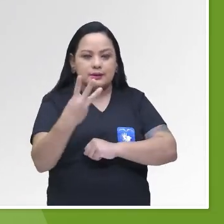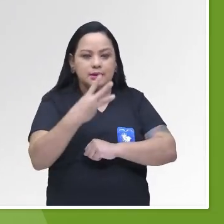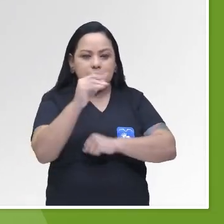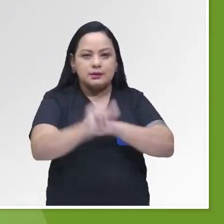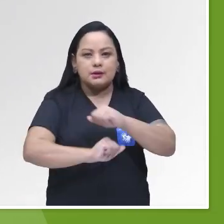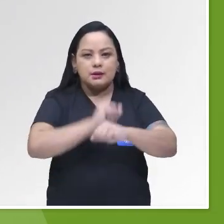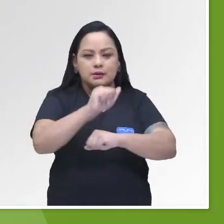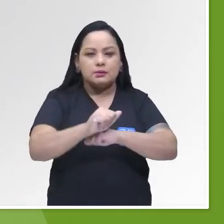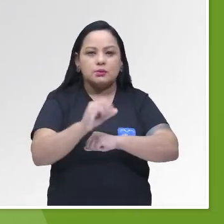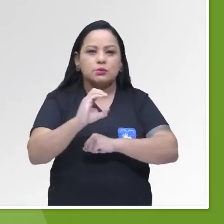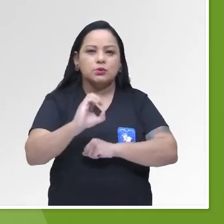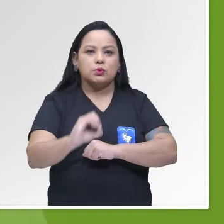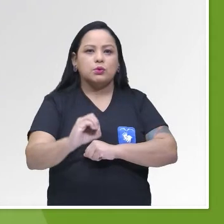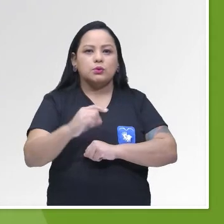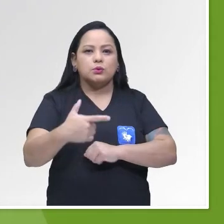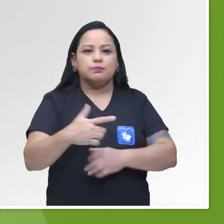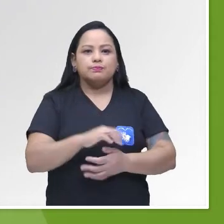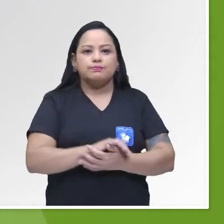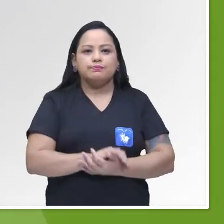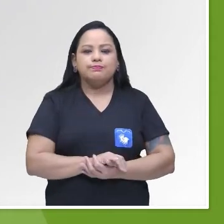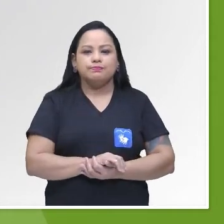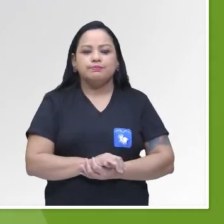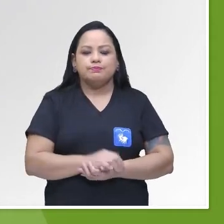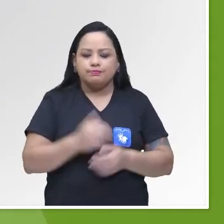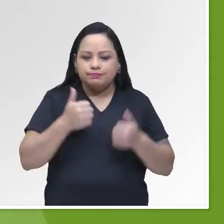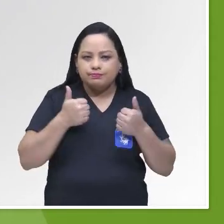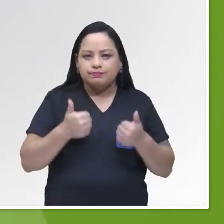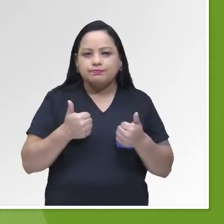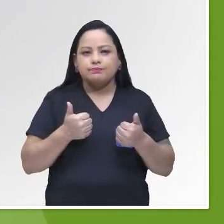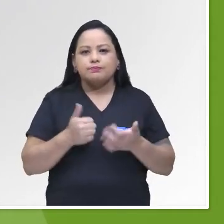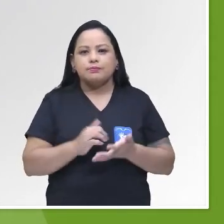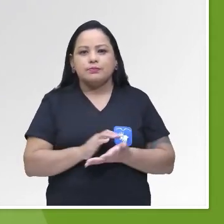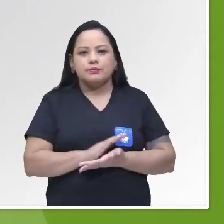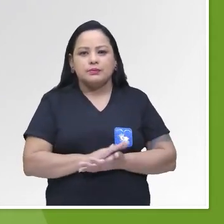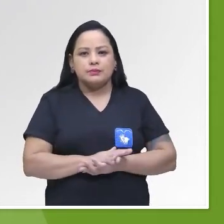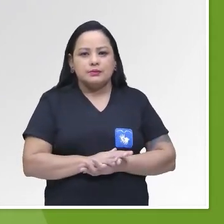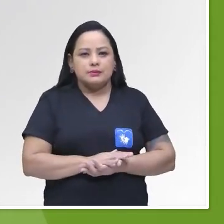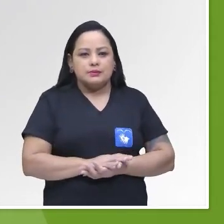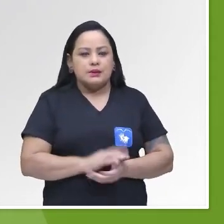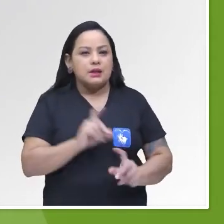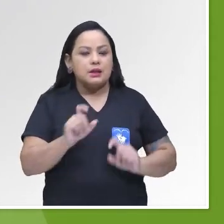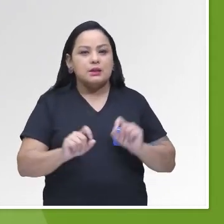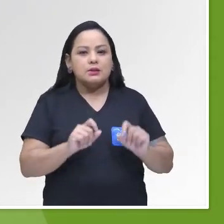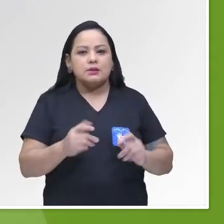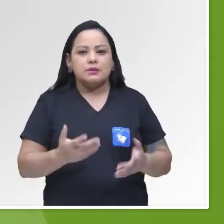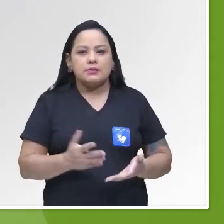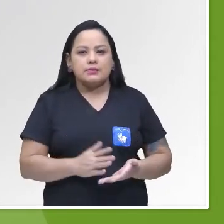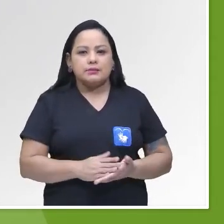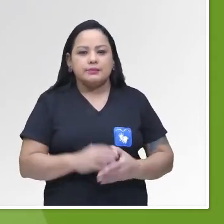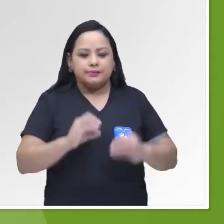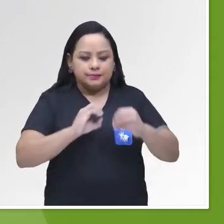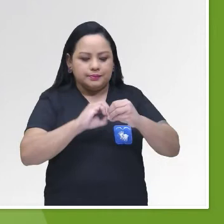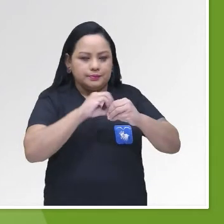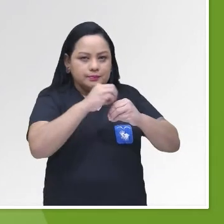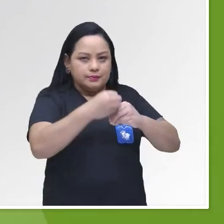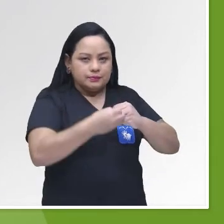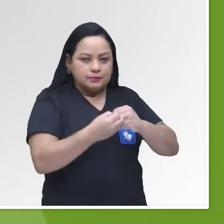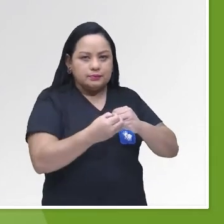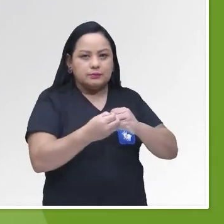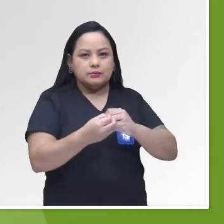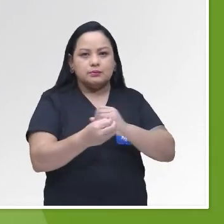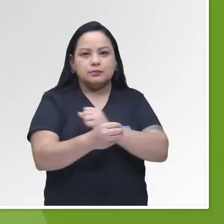de oxigênio, ok? E que a molécula de